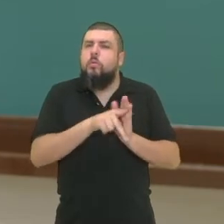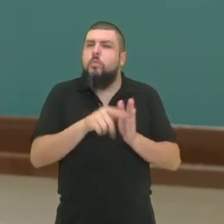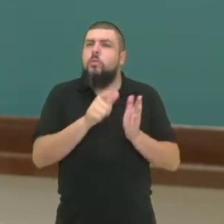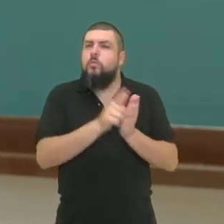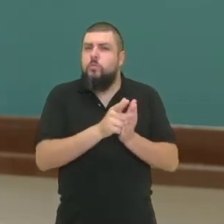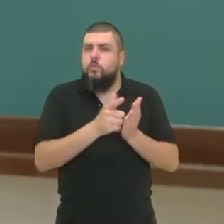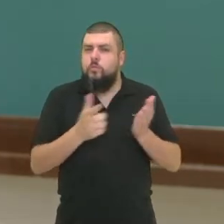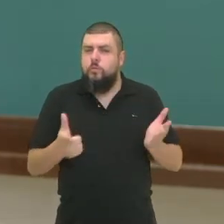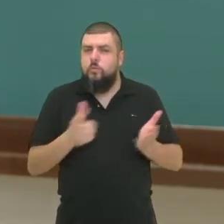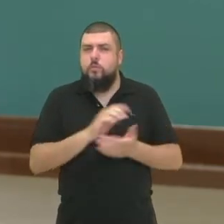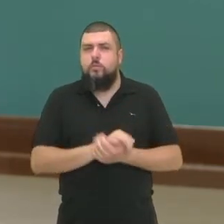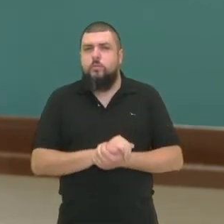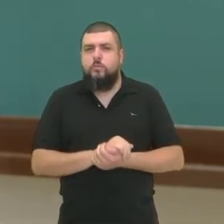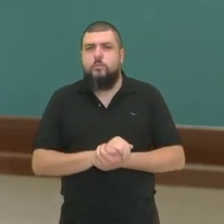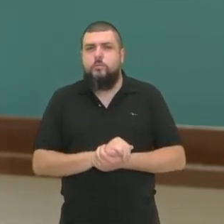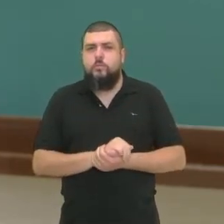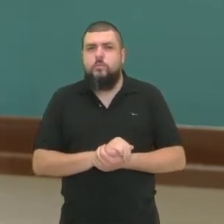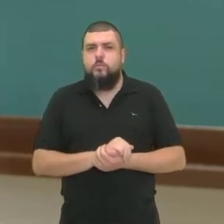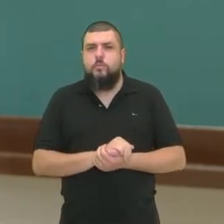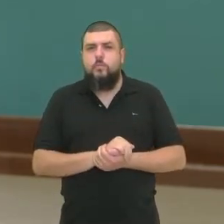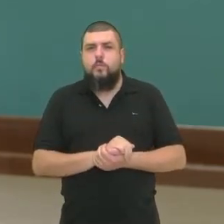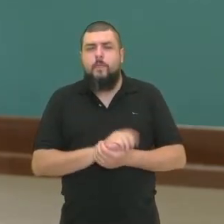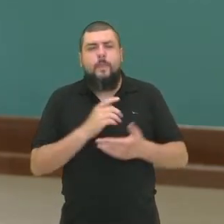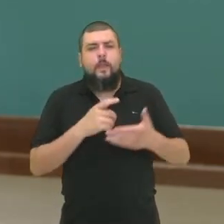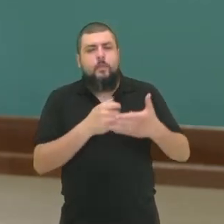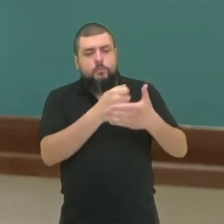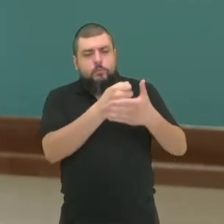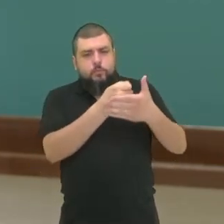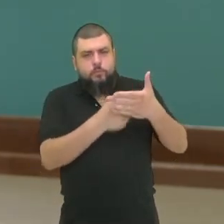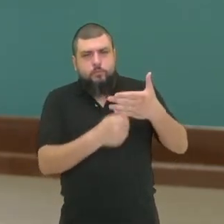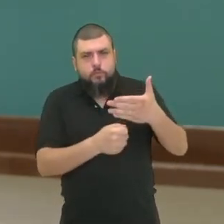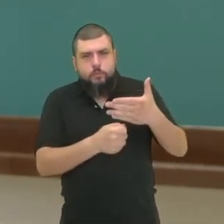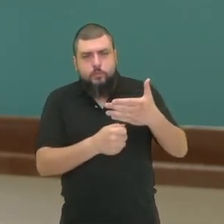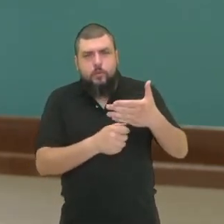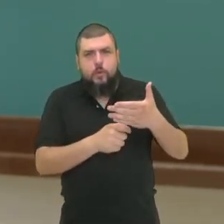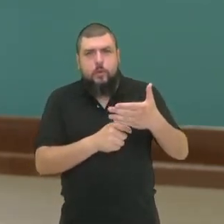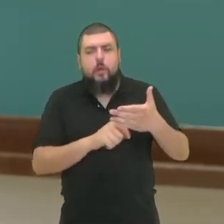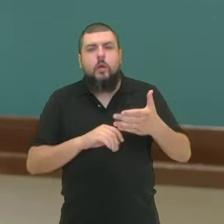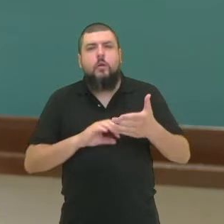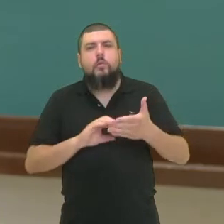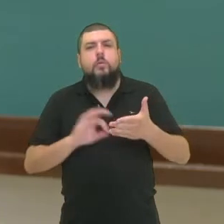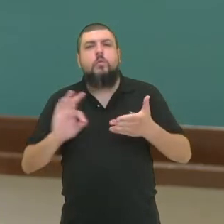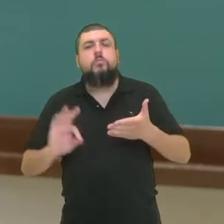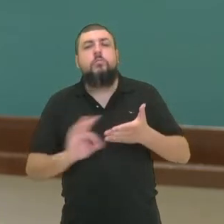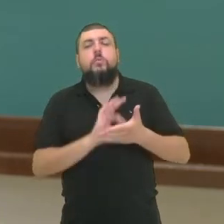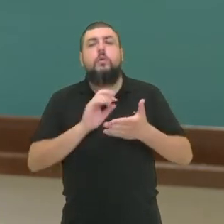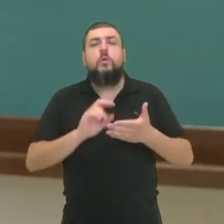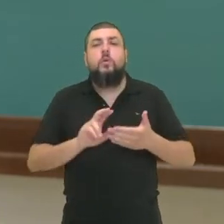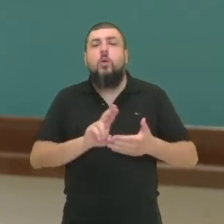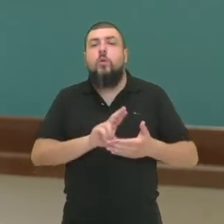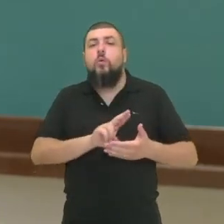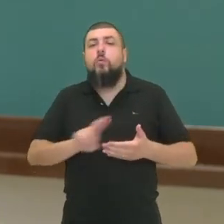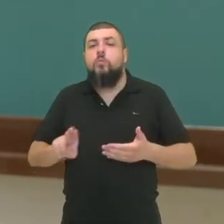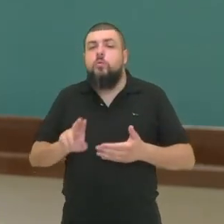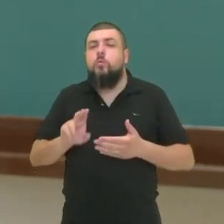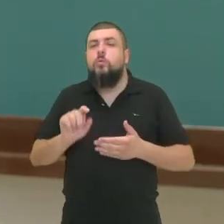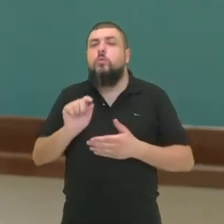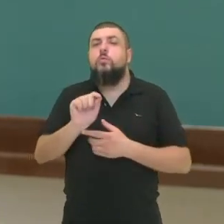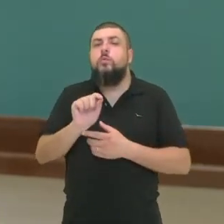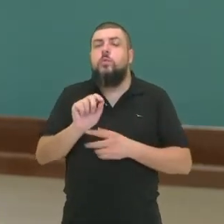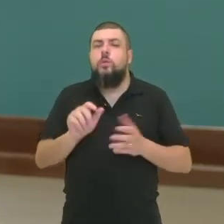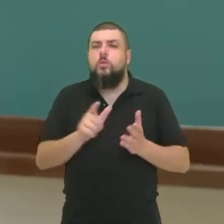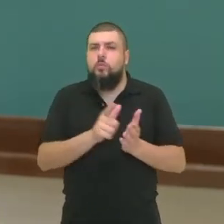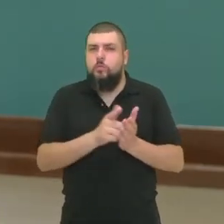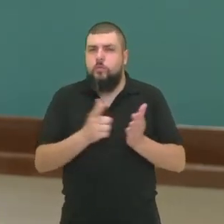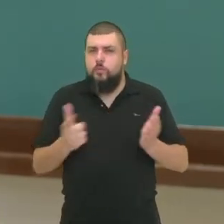chefe, né, ou redatora-chefe, como quando só com o nome do veículo de comunicação.